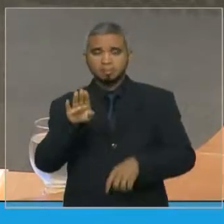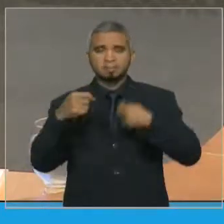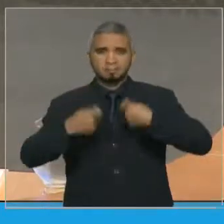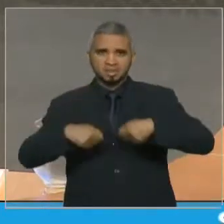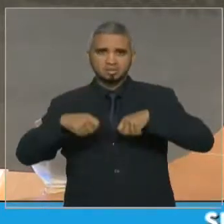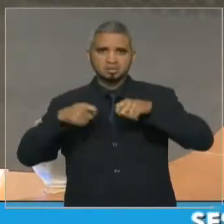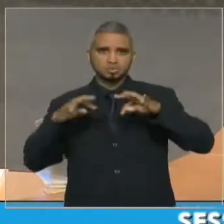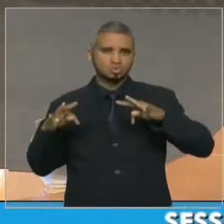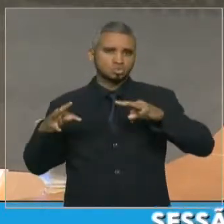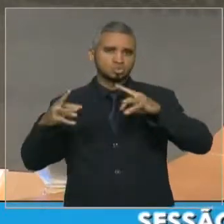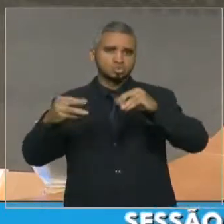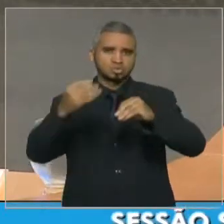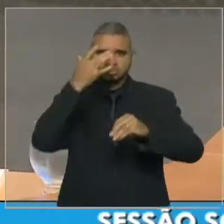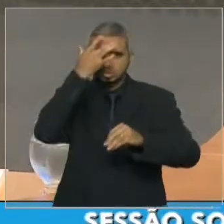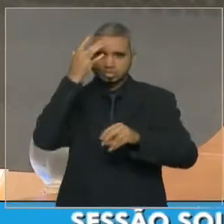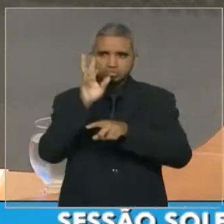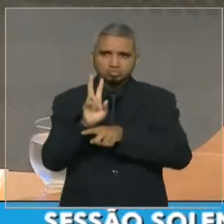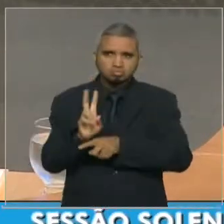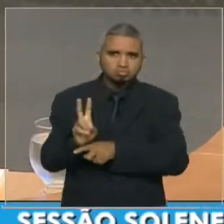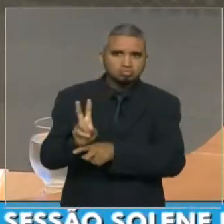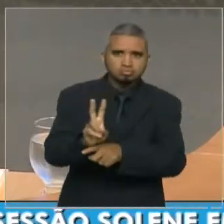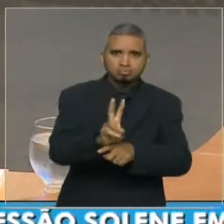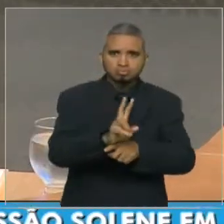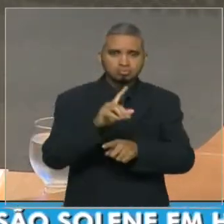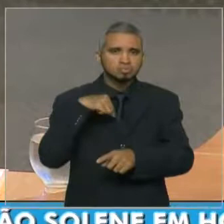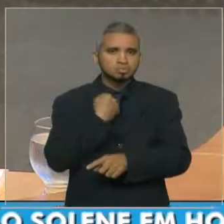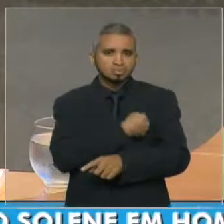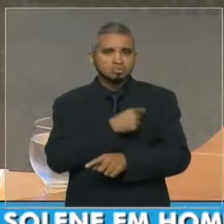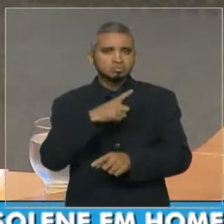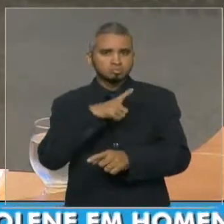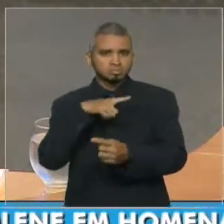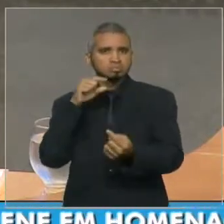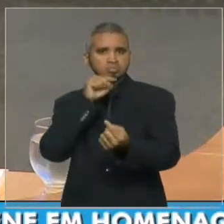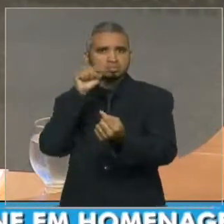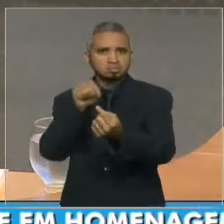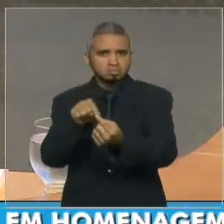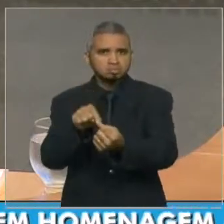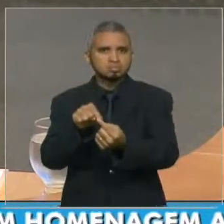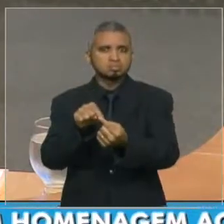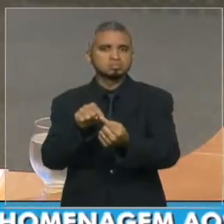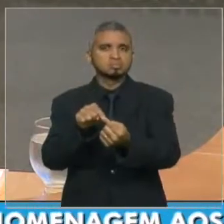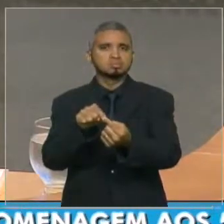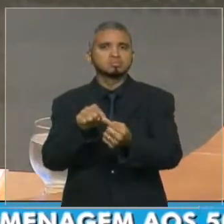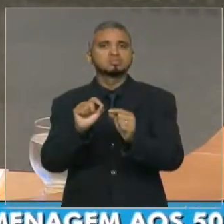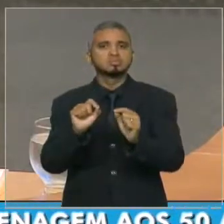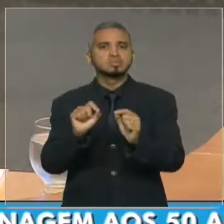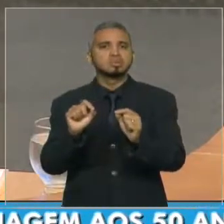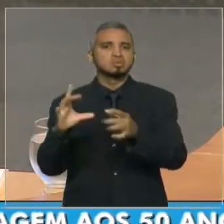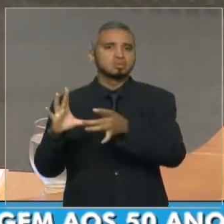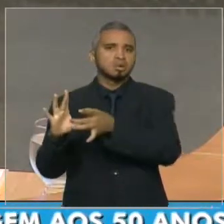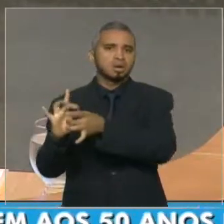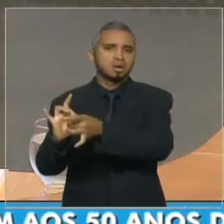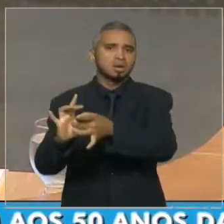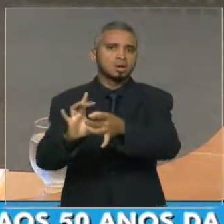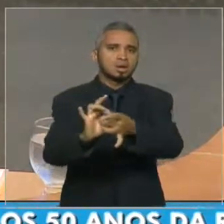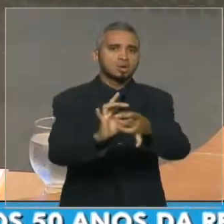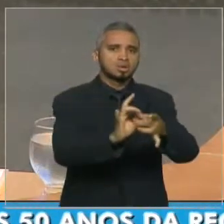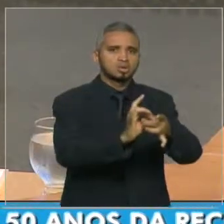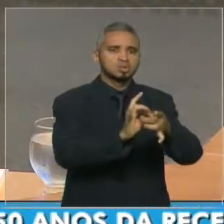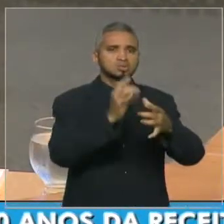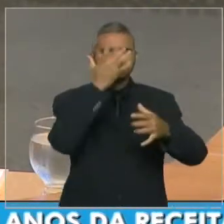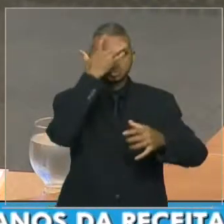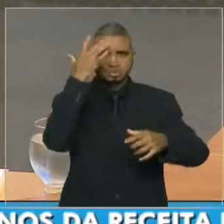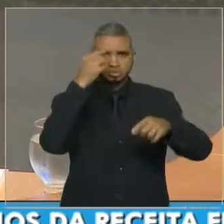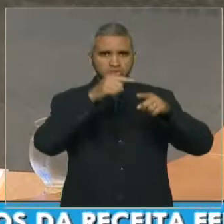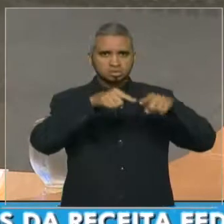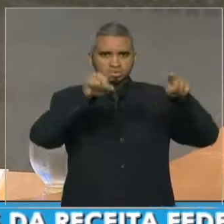todos. É com esse espírito que pensamos a função da Receita, com a sinergia de cada um dos servidores, no intuito de fazer o